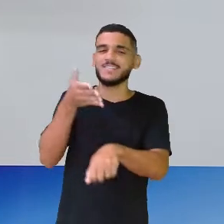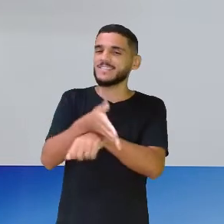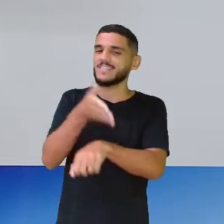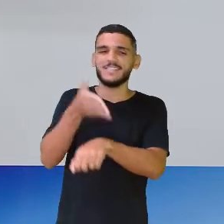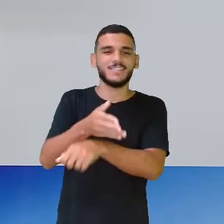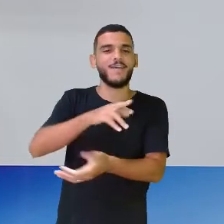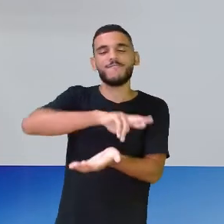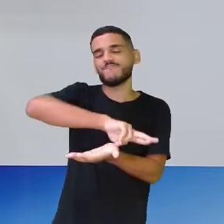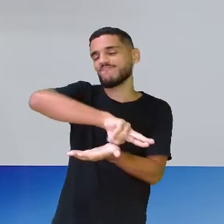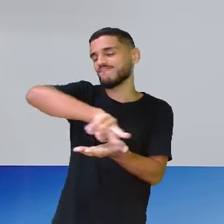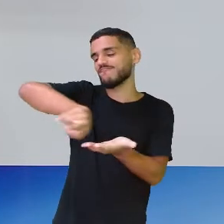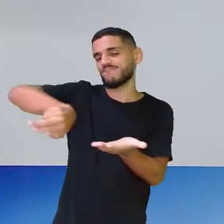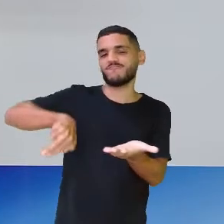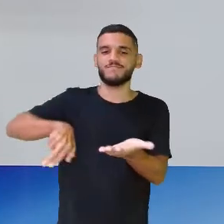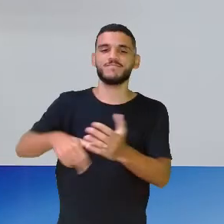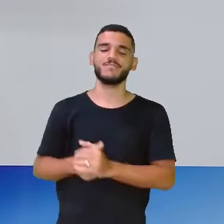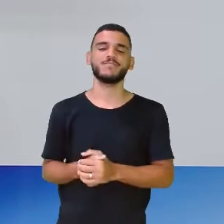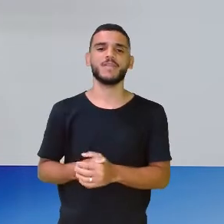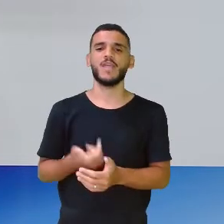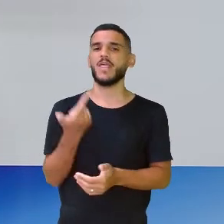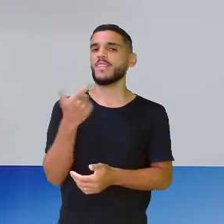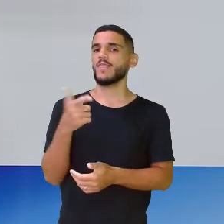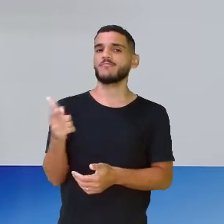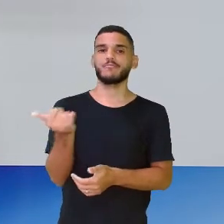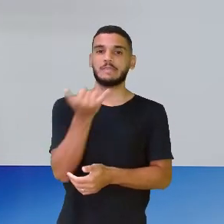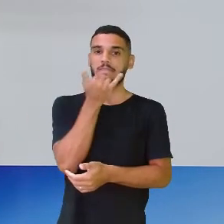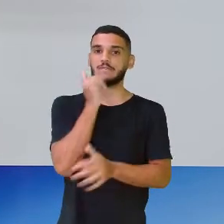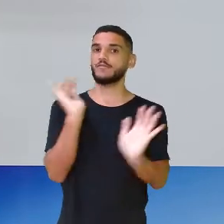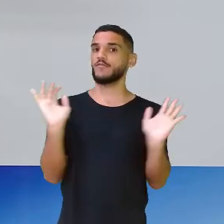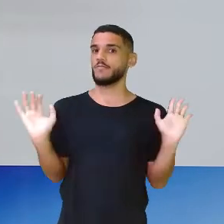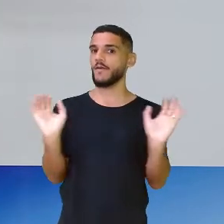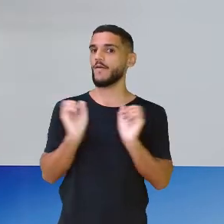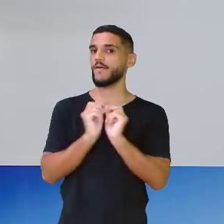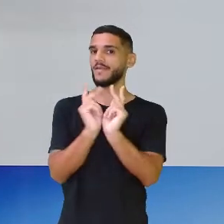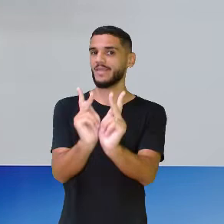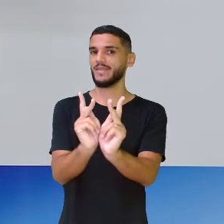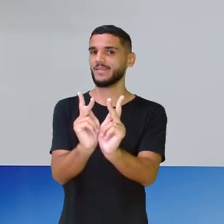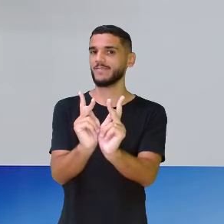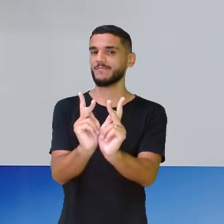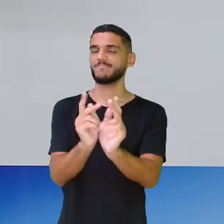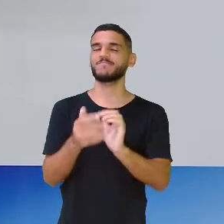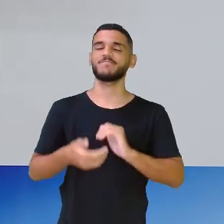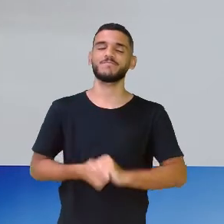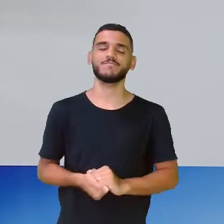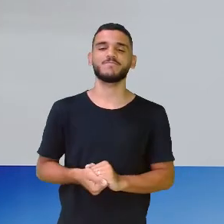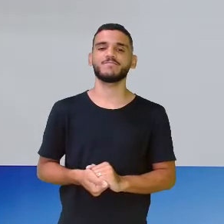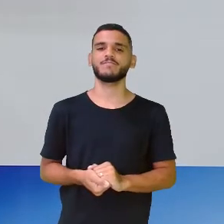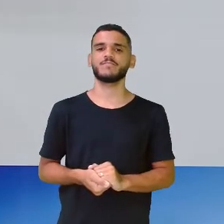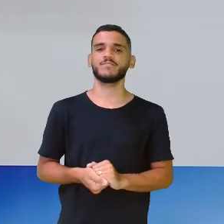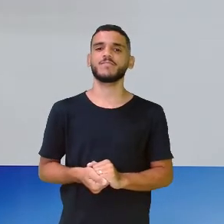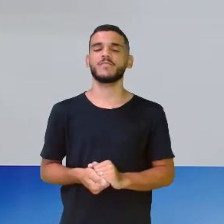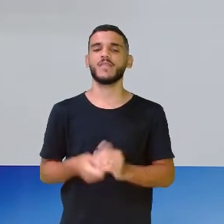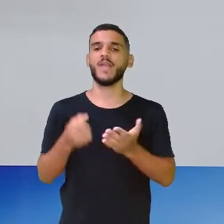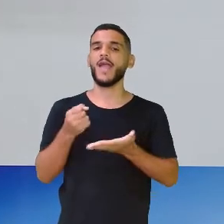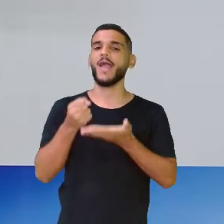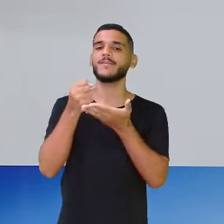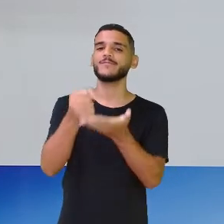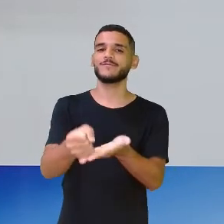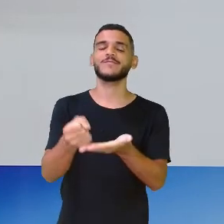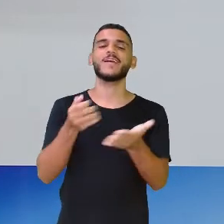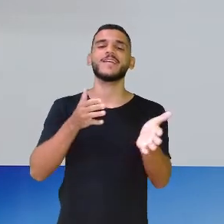vezes você quiser. Não tem desculpa para não acompanhar as aulas do Educa. Para me ajudar na